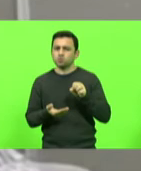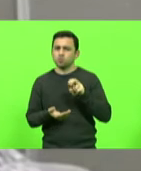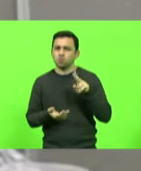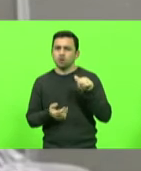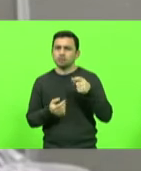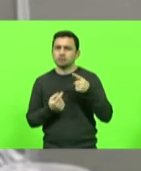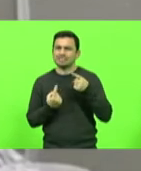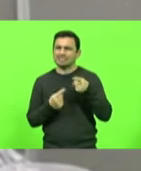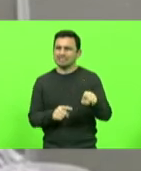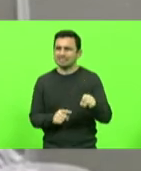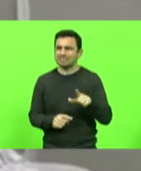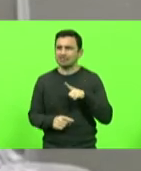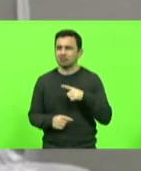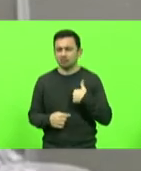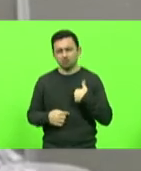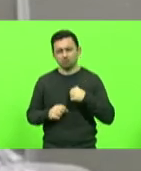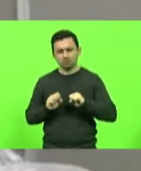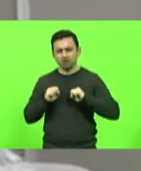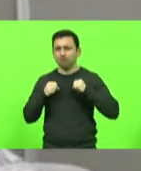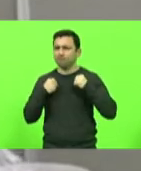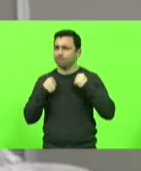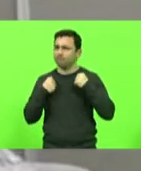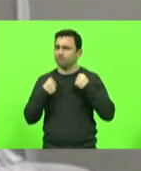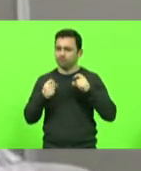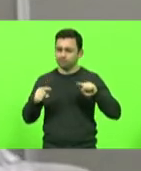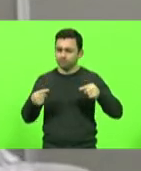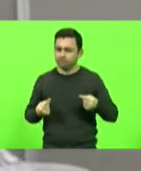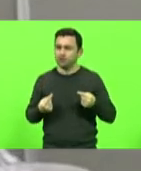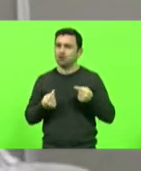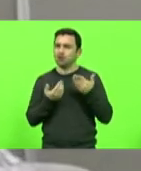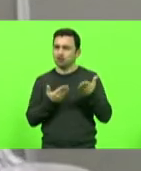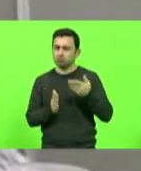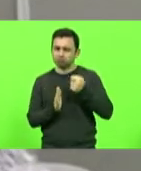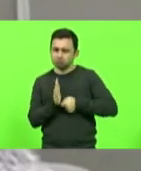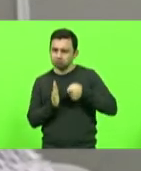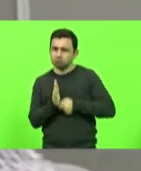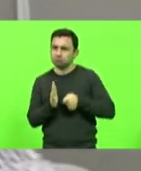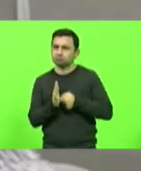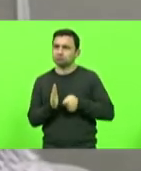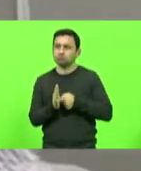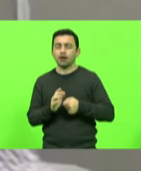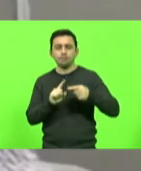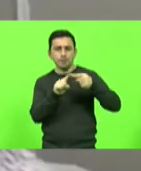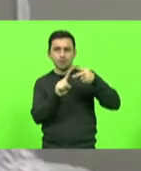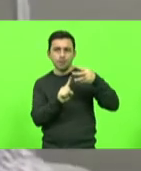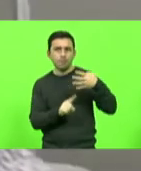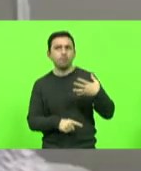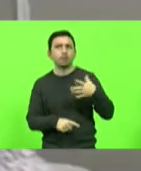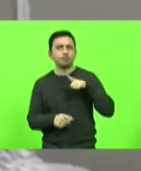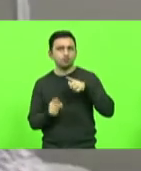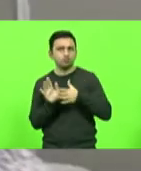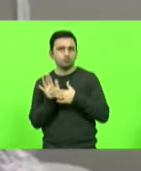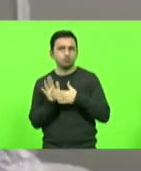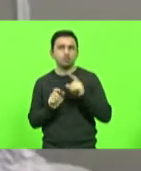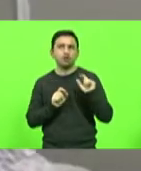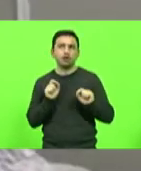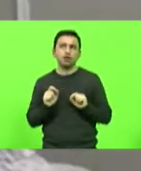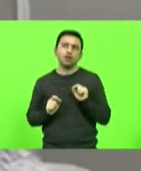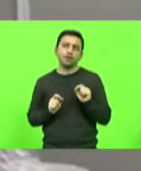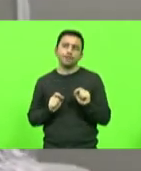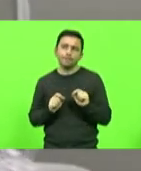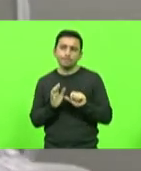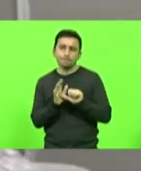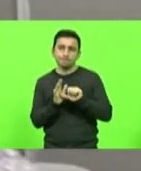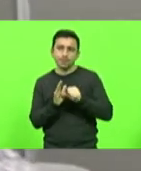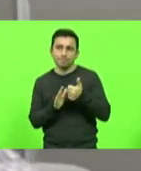grande desafio de lutar pelo seu fortalecimento nos dias de hoje por diversos motivos. Primeiro, o desafio é impedir